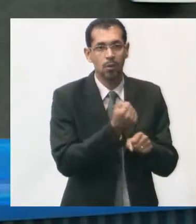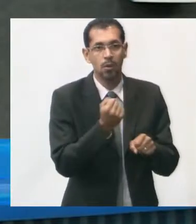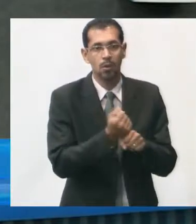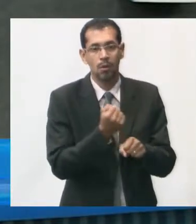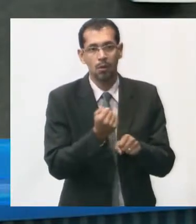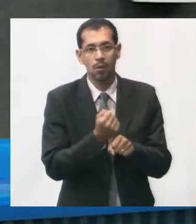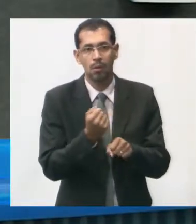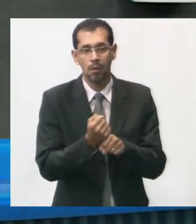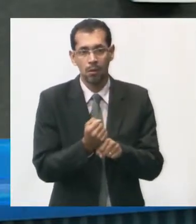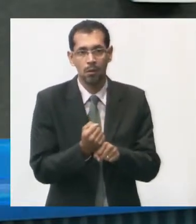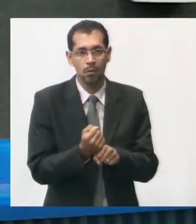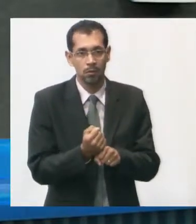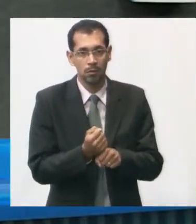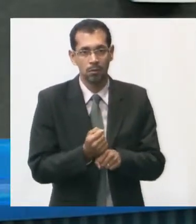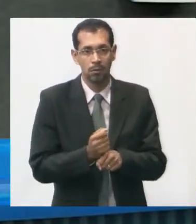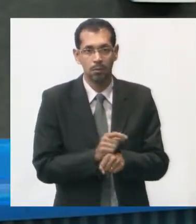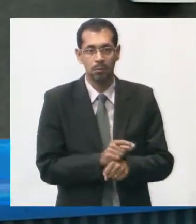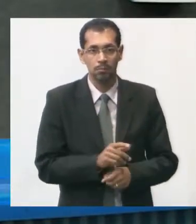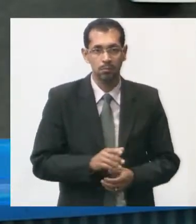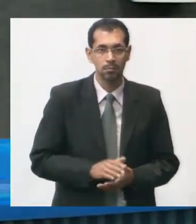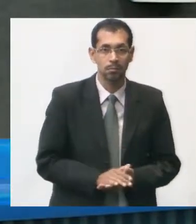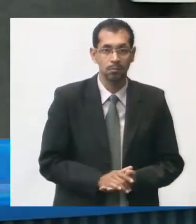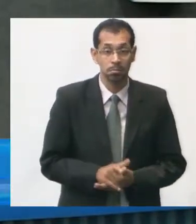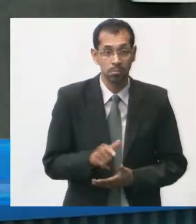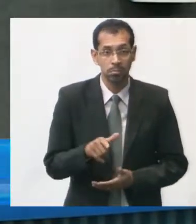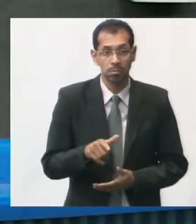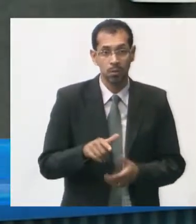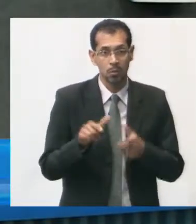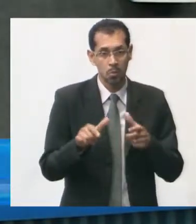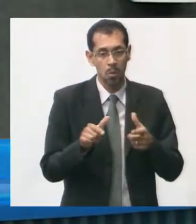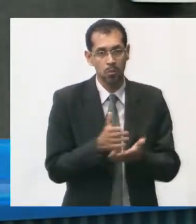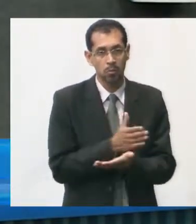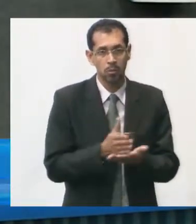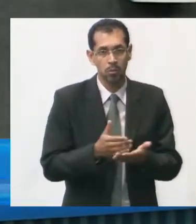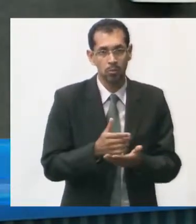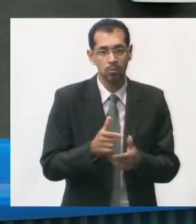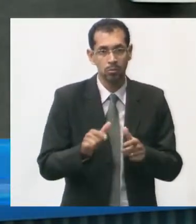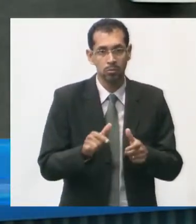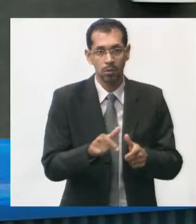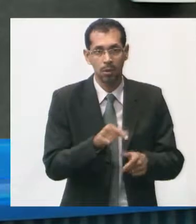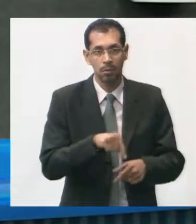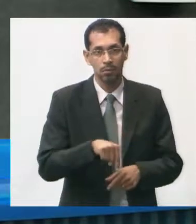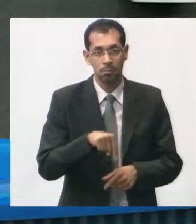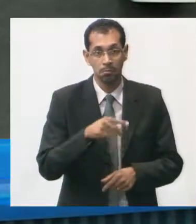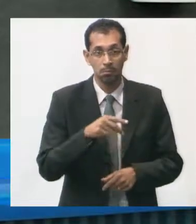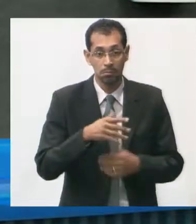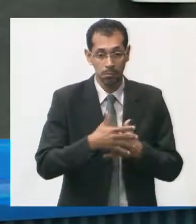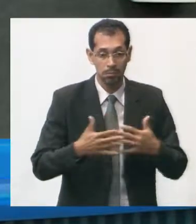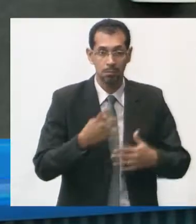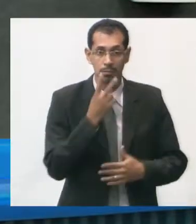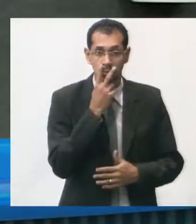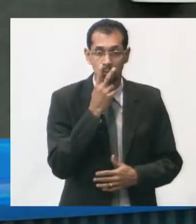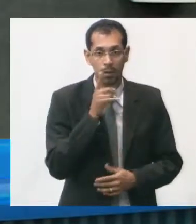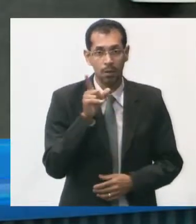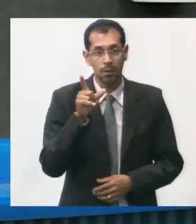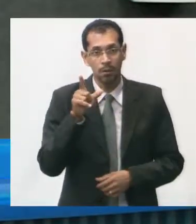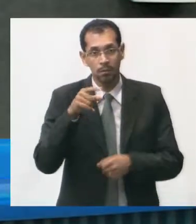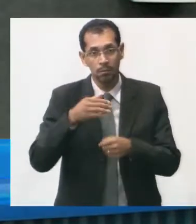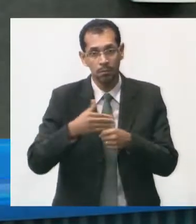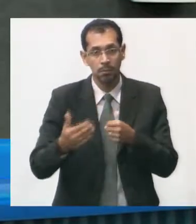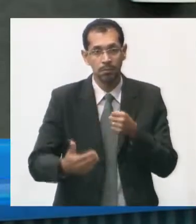pedaço, acho que são poucos ainda na cidade de Vitória, professor Roberto, que não tem calçamento. No Mário X tem esse problema. Na orla lá é